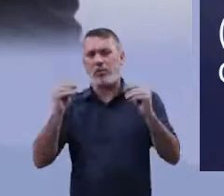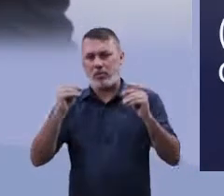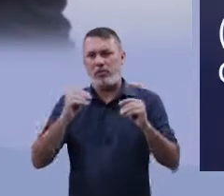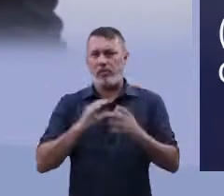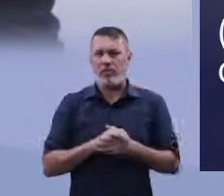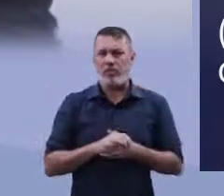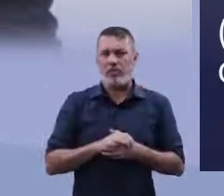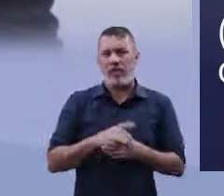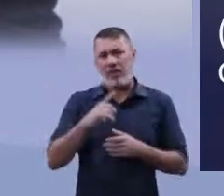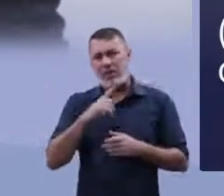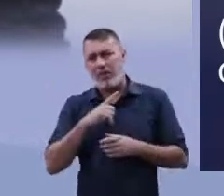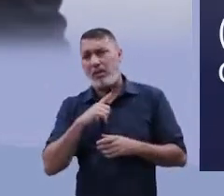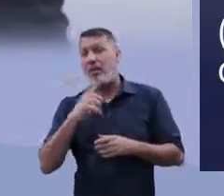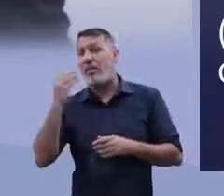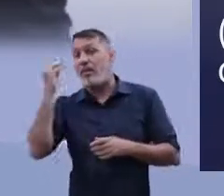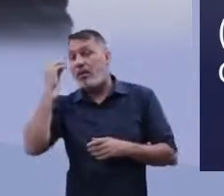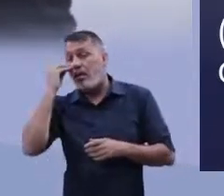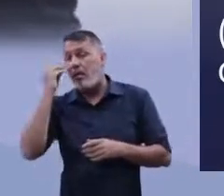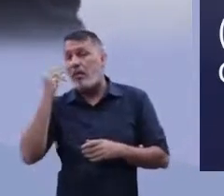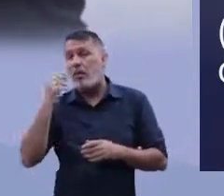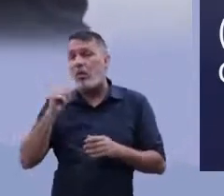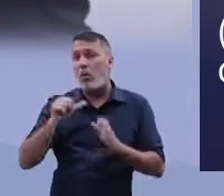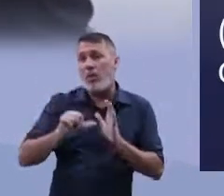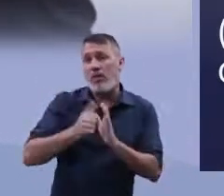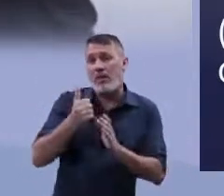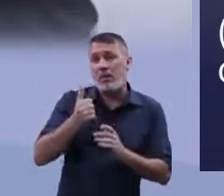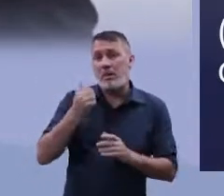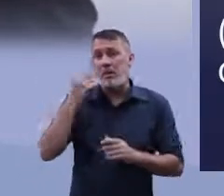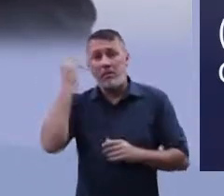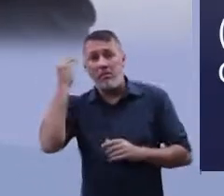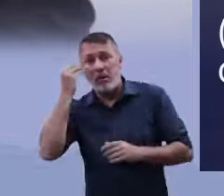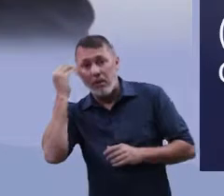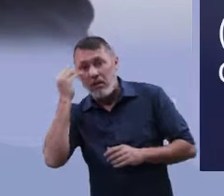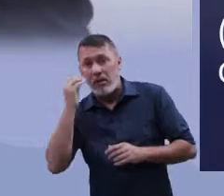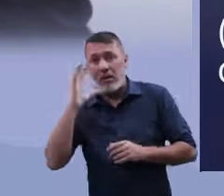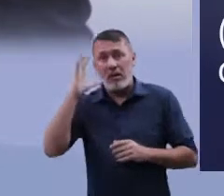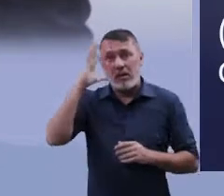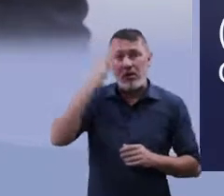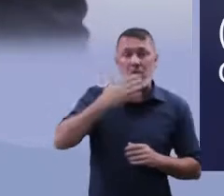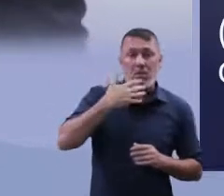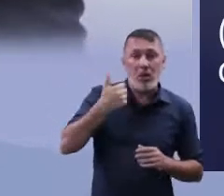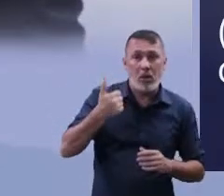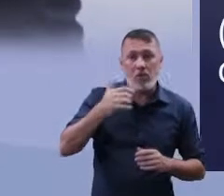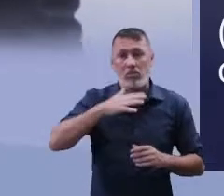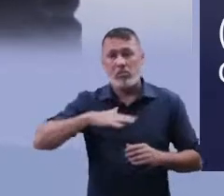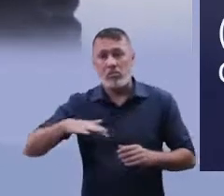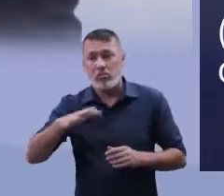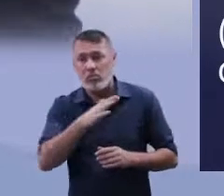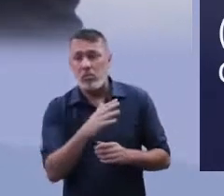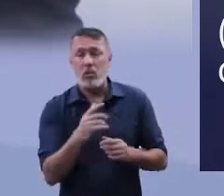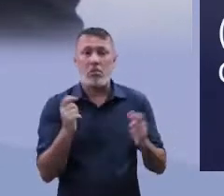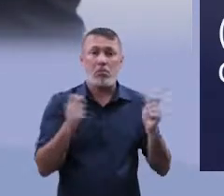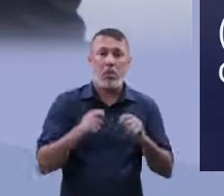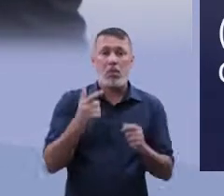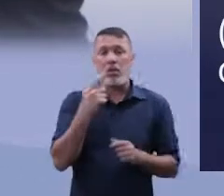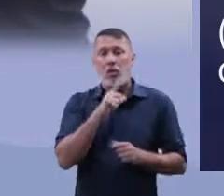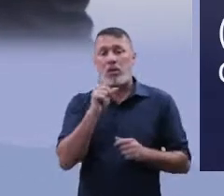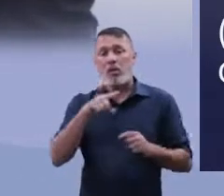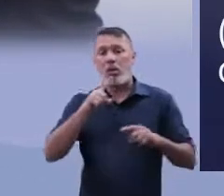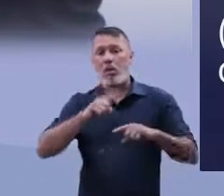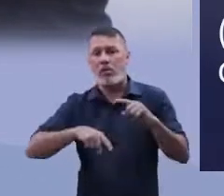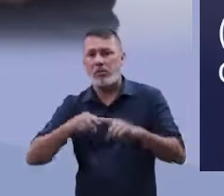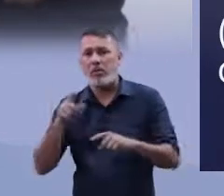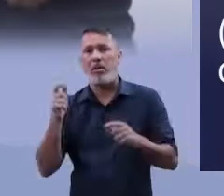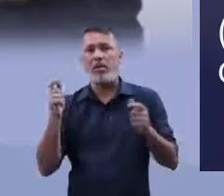desapareciam, né? Tentemos, pois, uma vez, experimentar se não se resolverão melhor as tarefas da metafísica, admitindo que